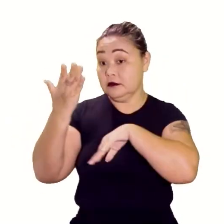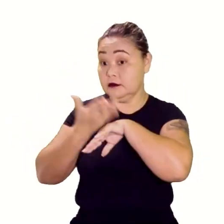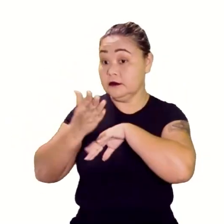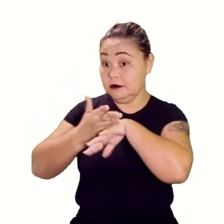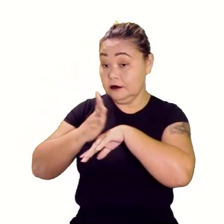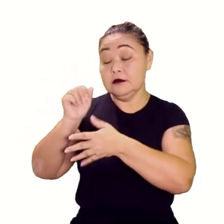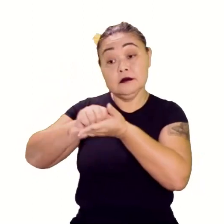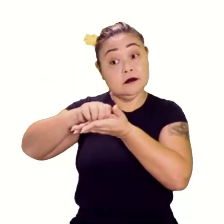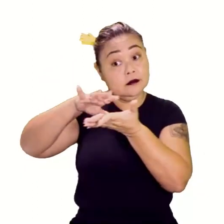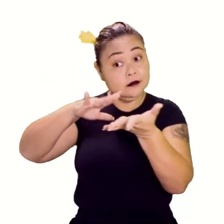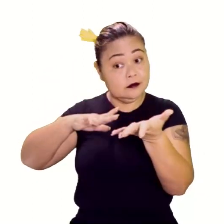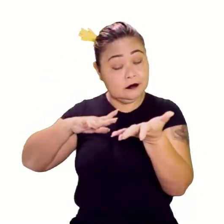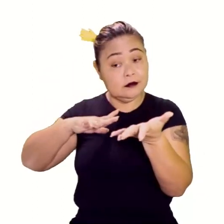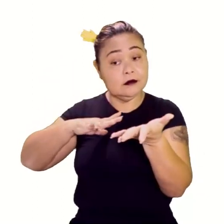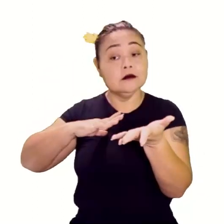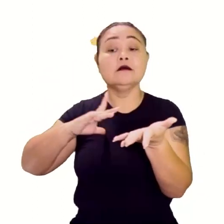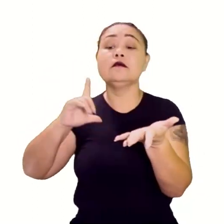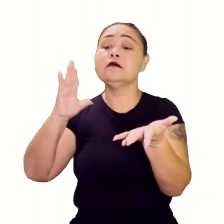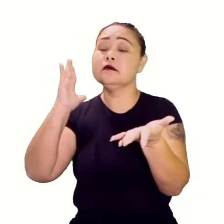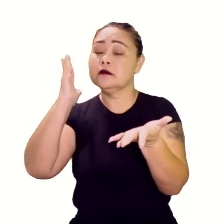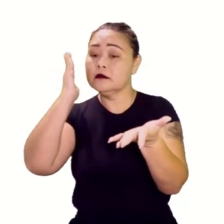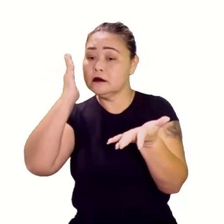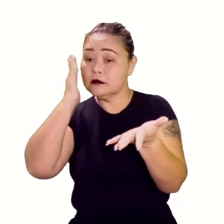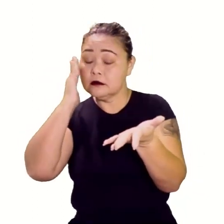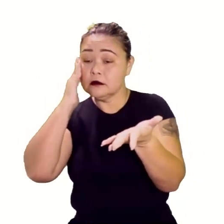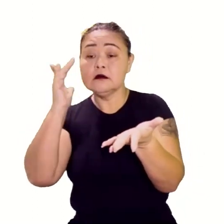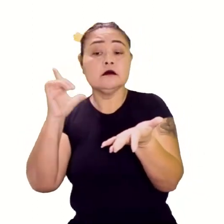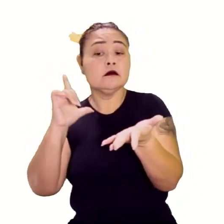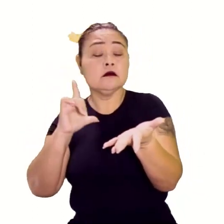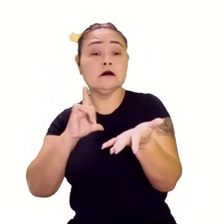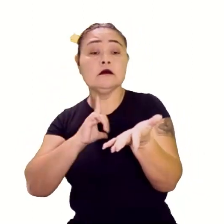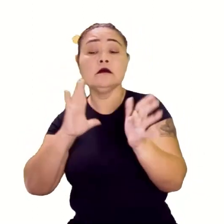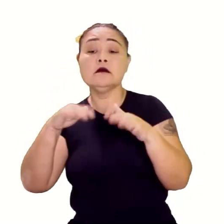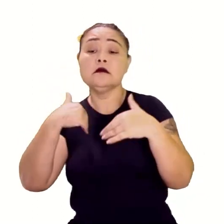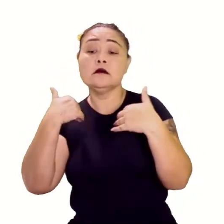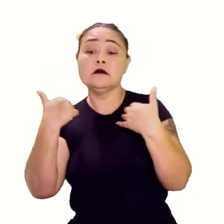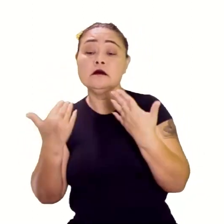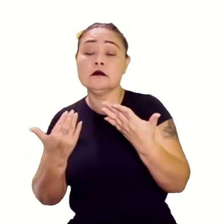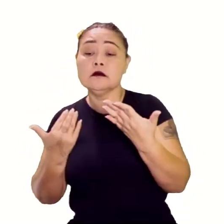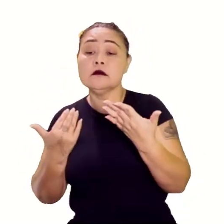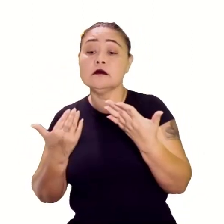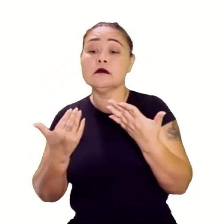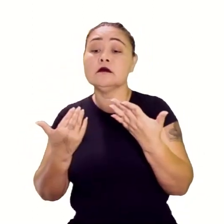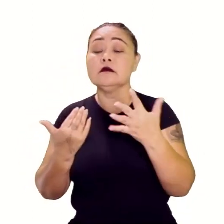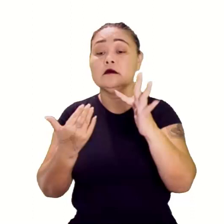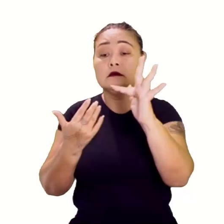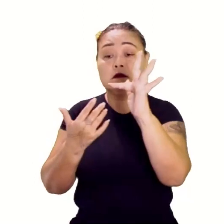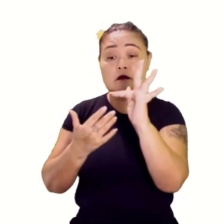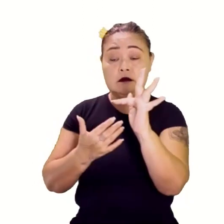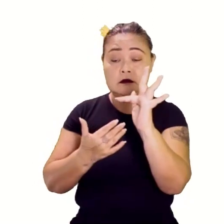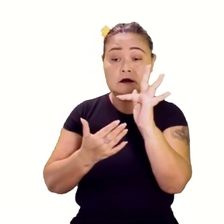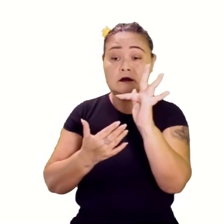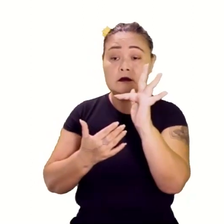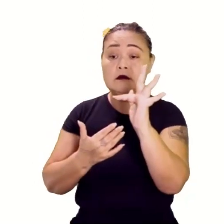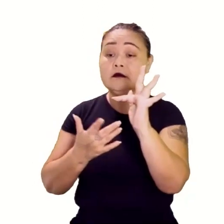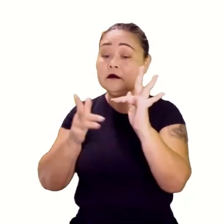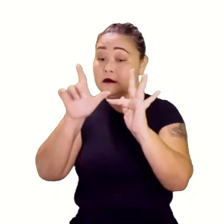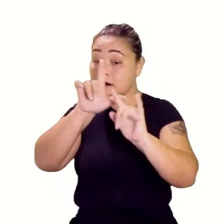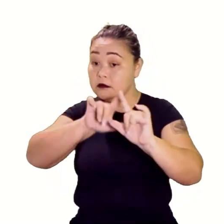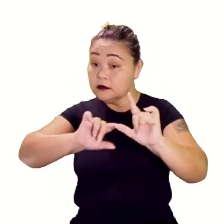praticar com a atividade, vocês já tenham essa visão. Quando eu tiver uma função, né,